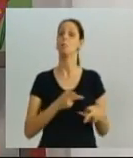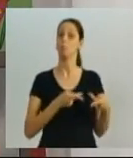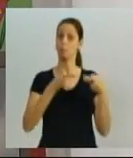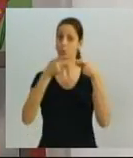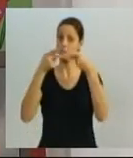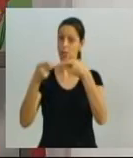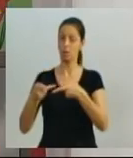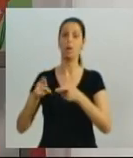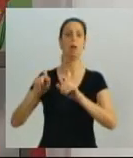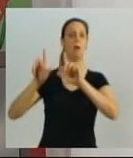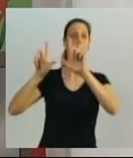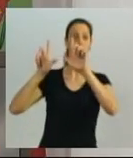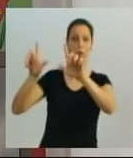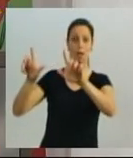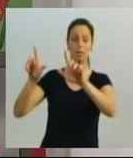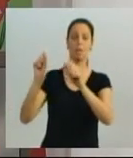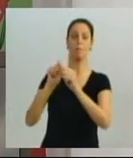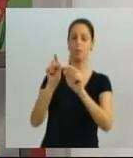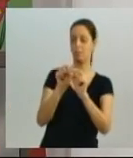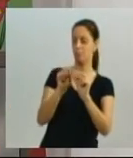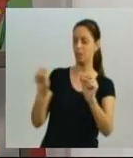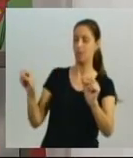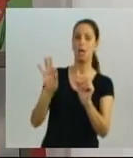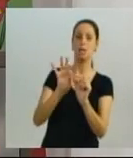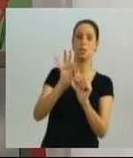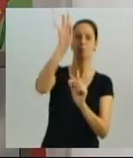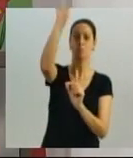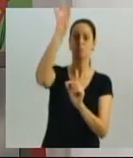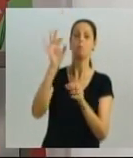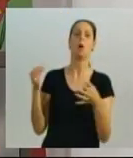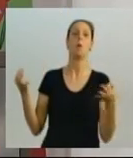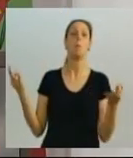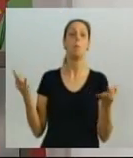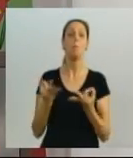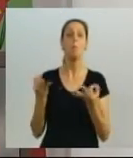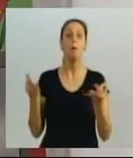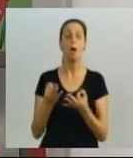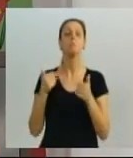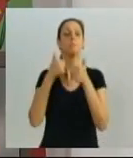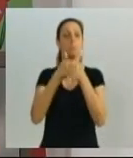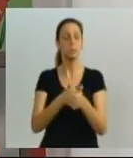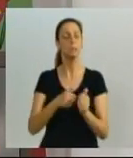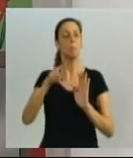a placa, fez a metragem, a placa estava correta dentro da lei,